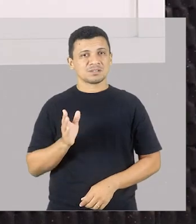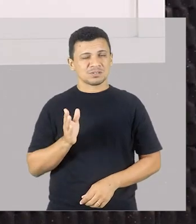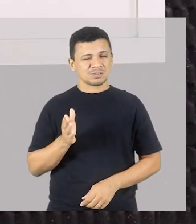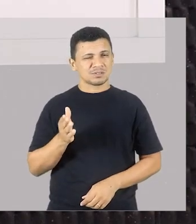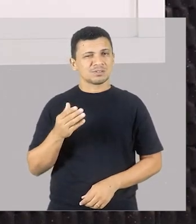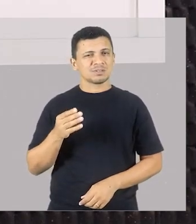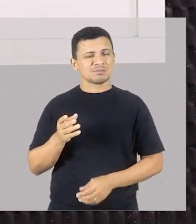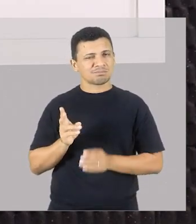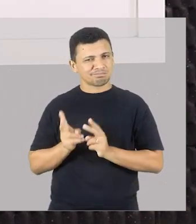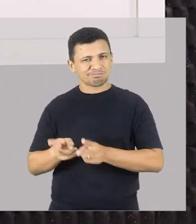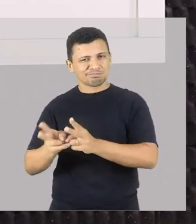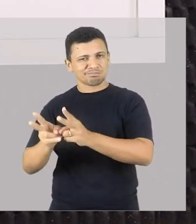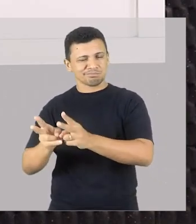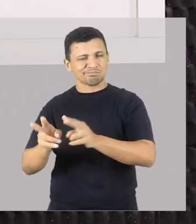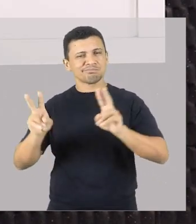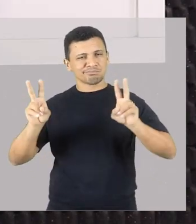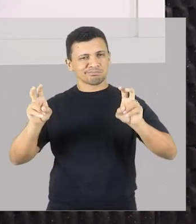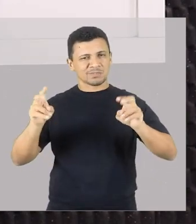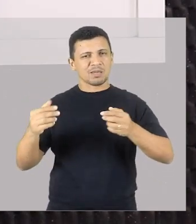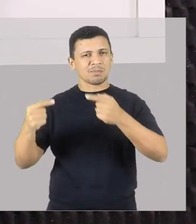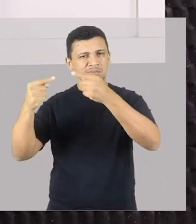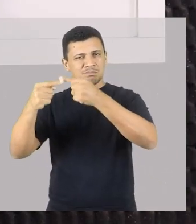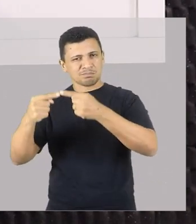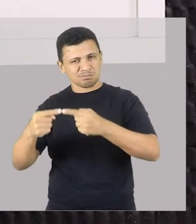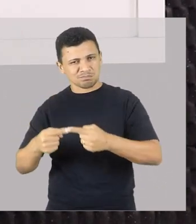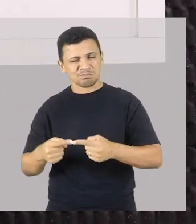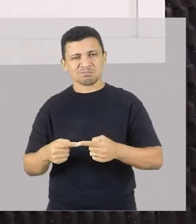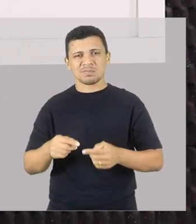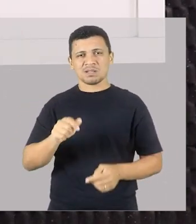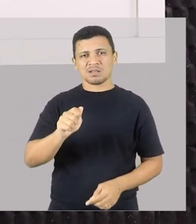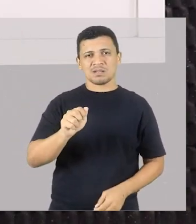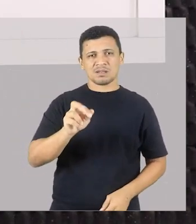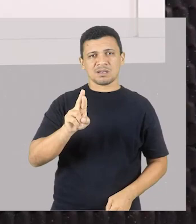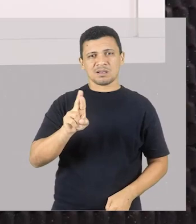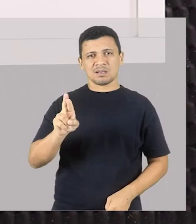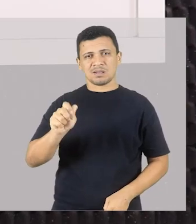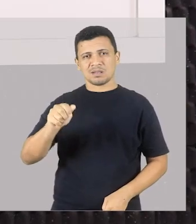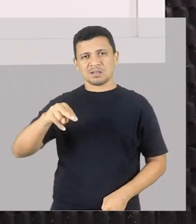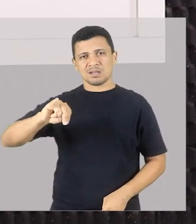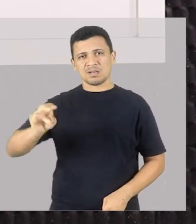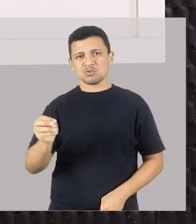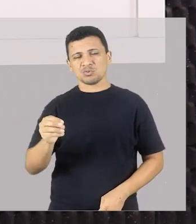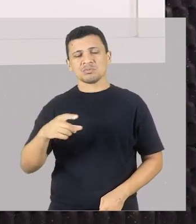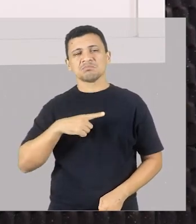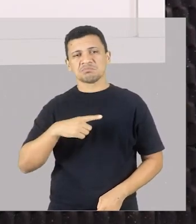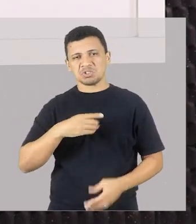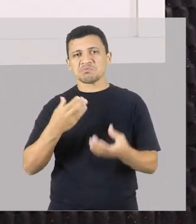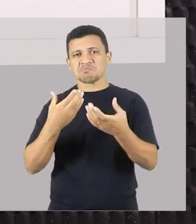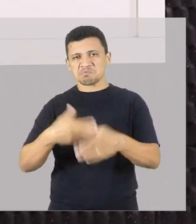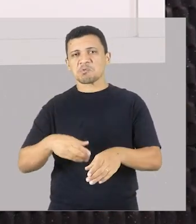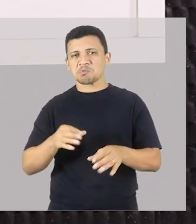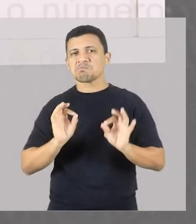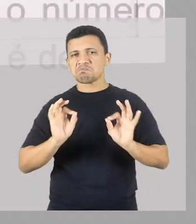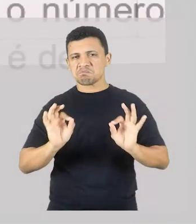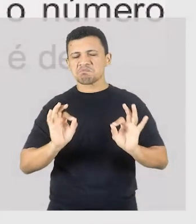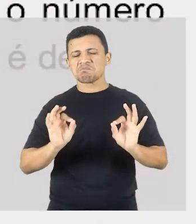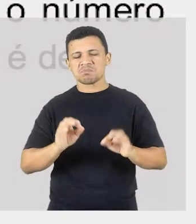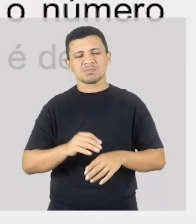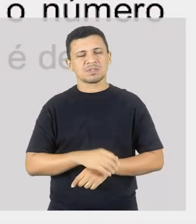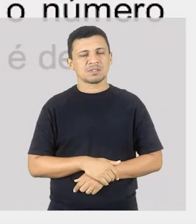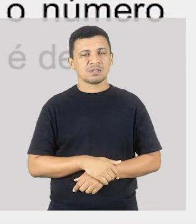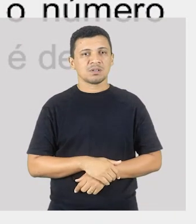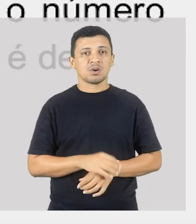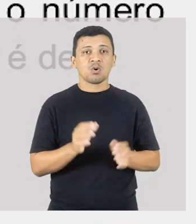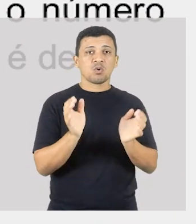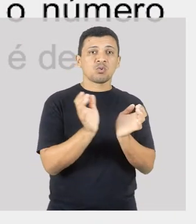de arranjo, tá? Fazer um pacote completo para você ter um bom desempenho aí no concurso. Um grupo